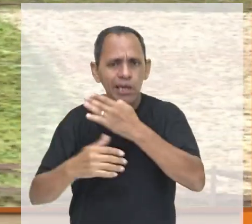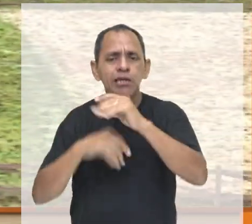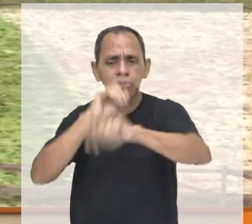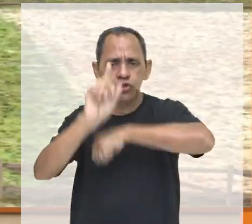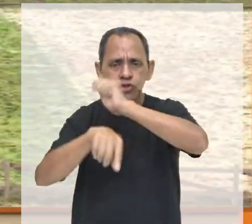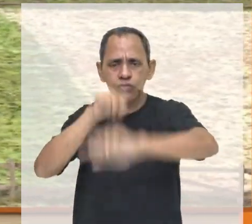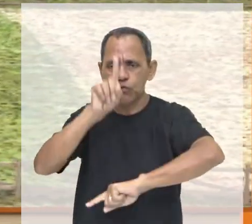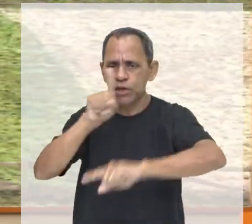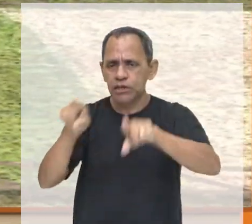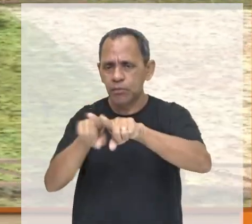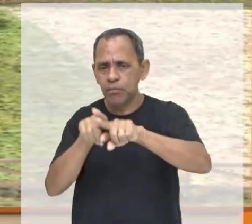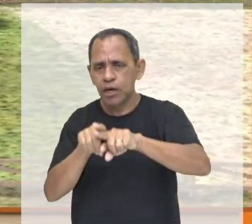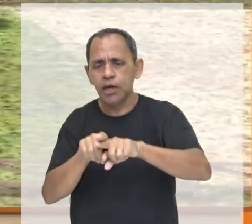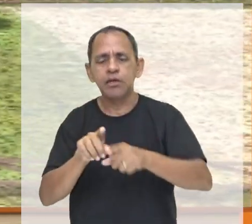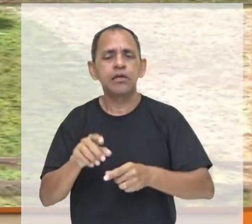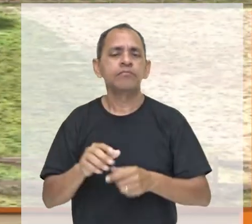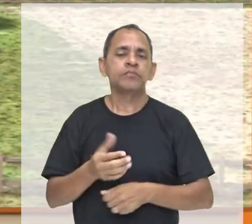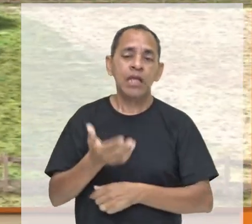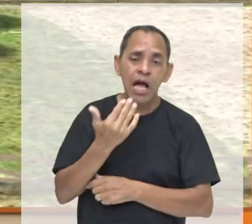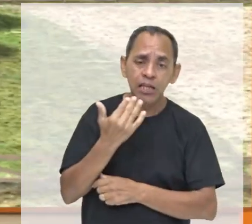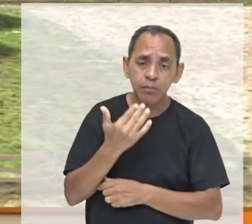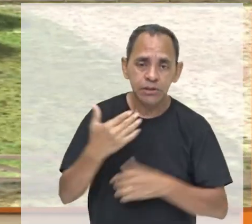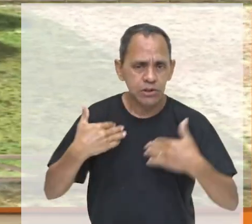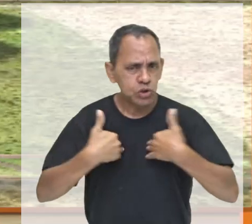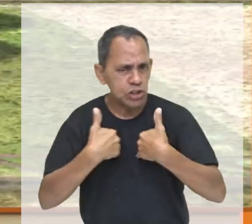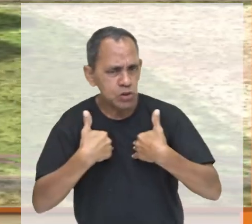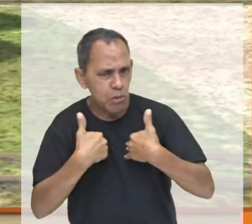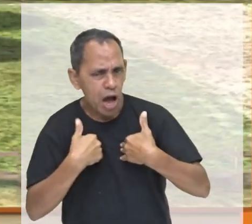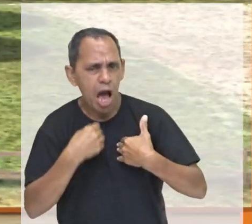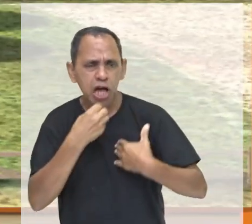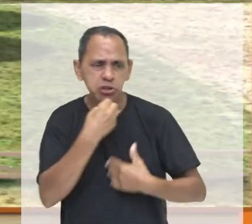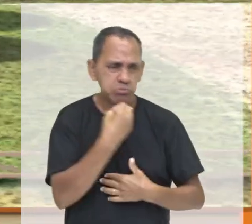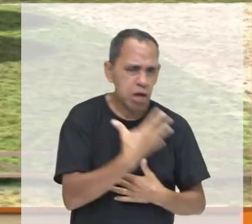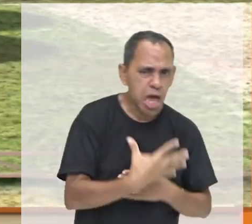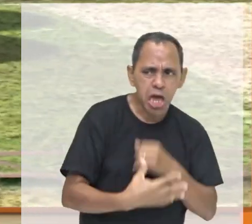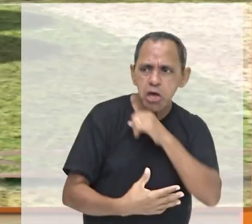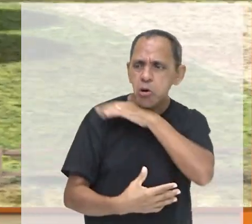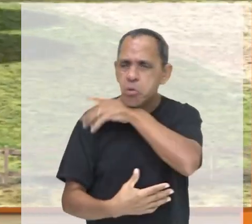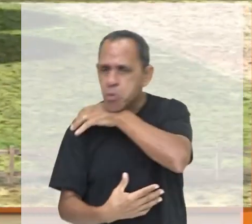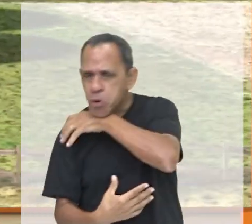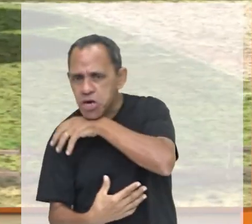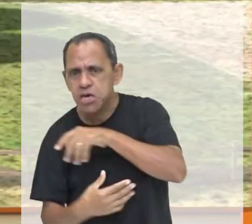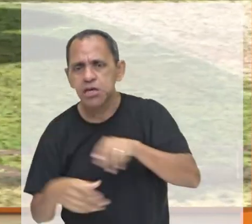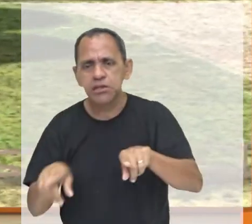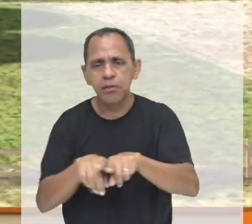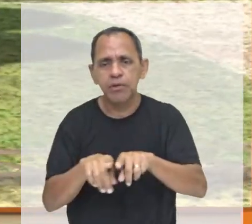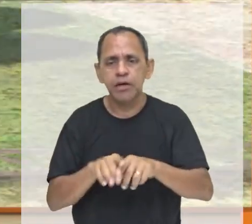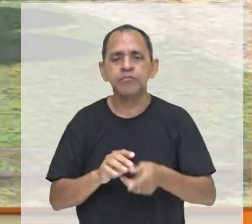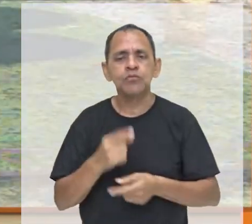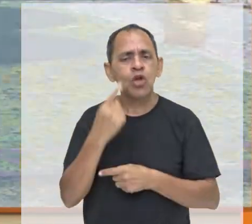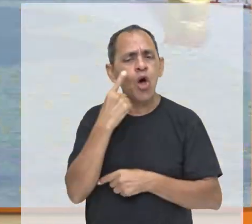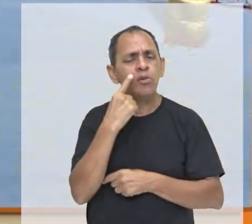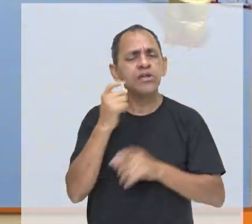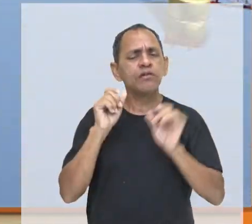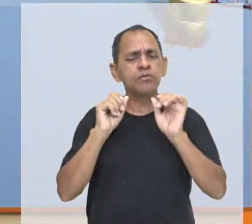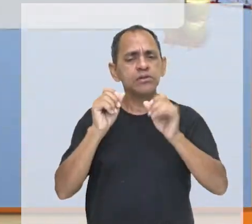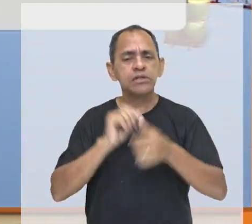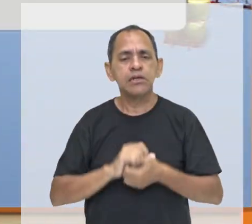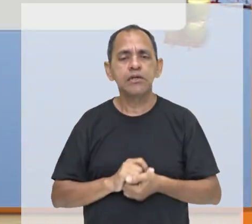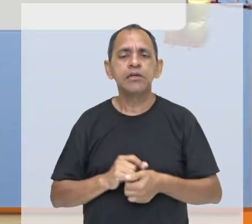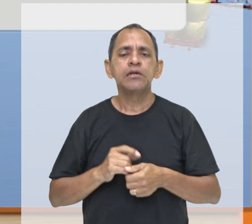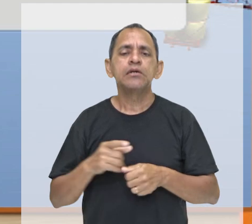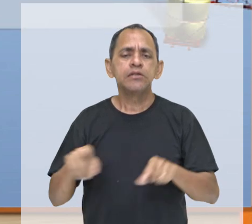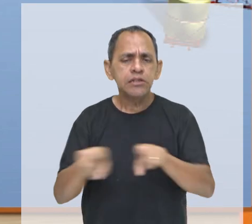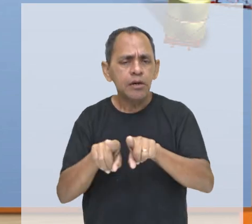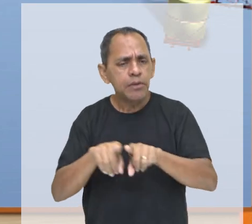como é que está aí a alimentação dos animais, será que eles estão se alimentando bem ou não? Então, a gente observa que também vamos ter